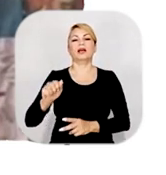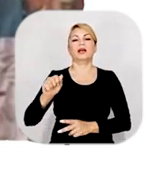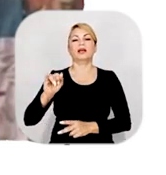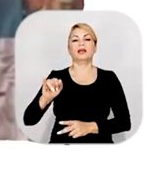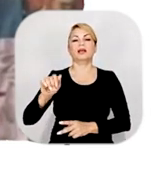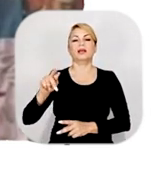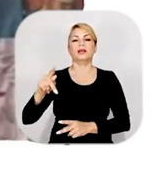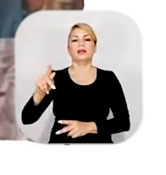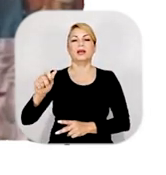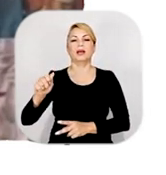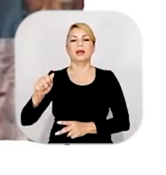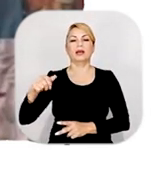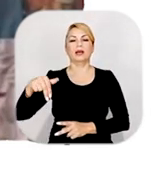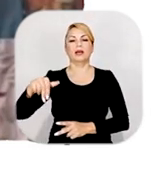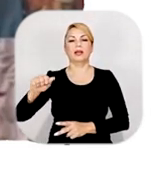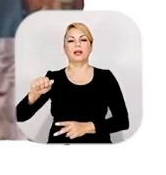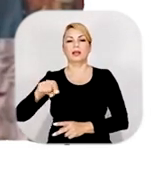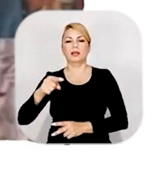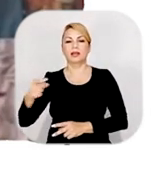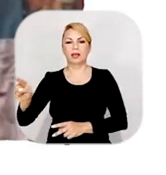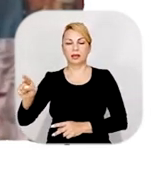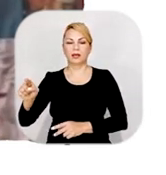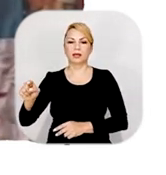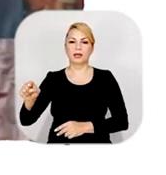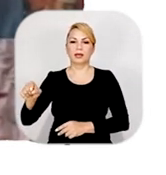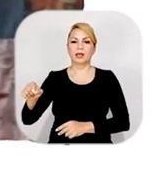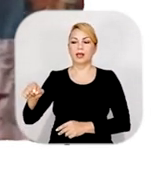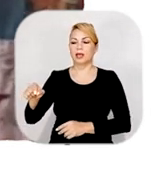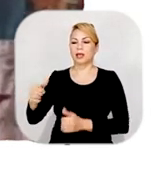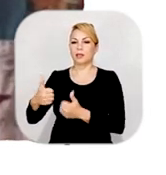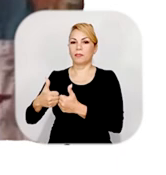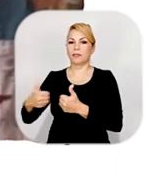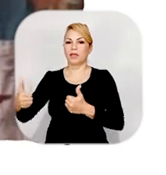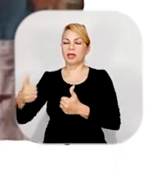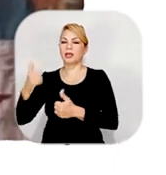né? E lá tem